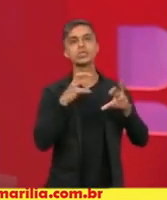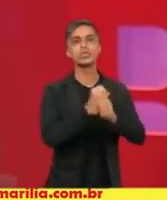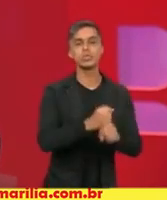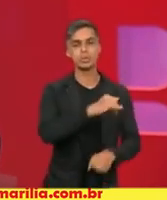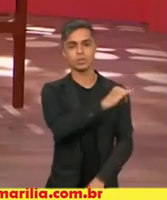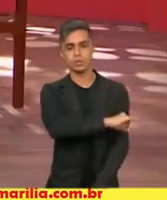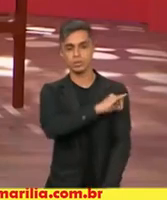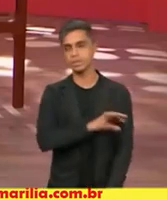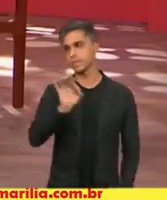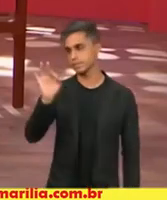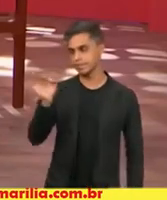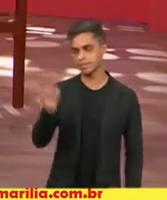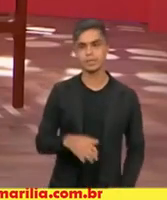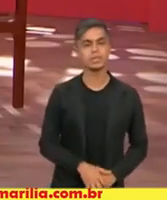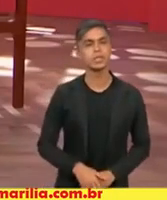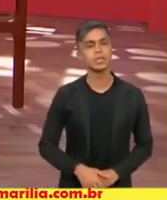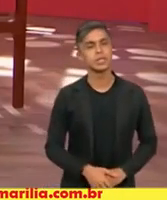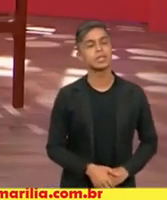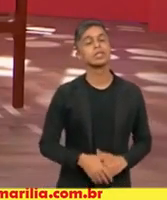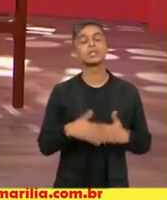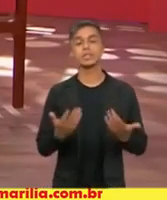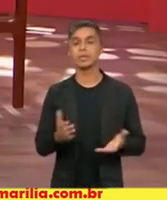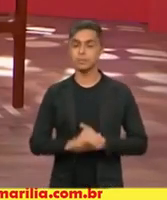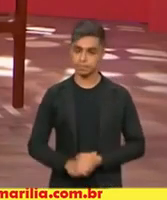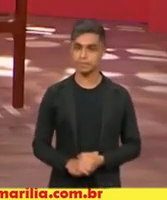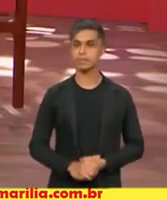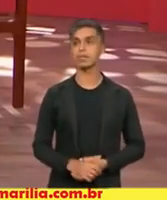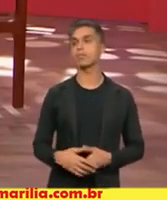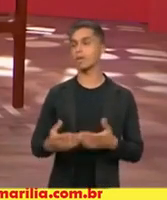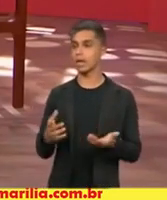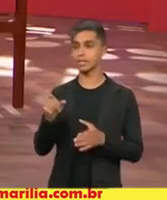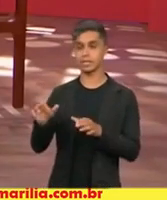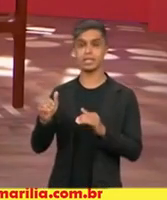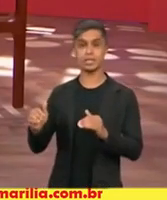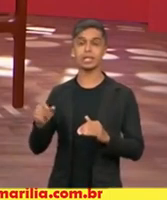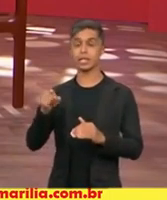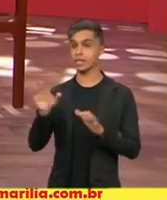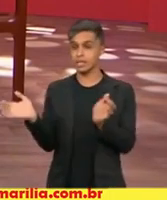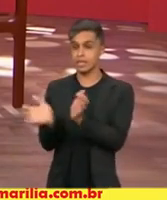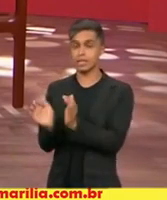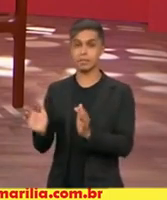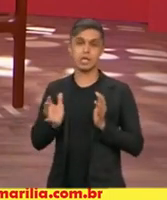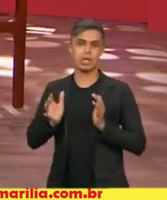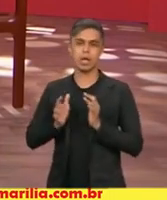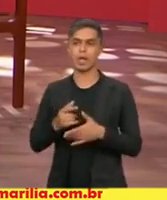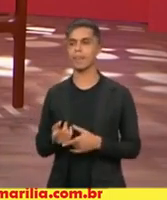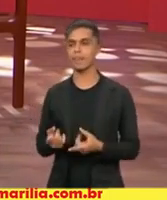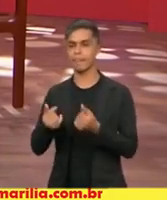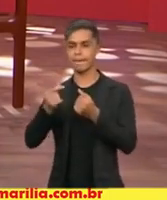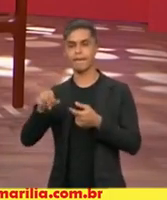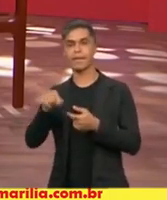não isso, quase isso, né? Então essa elite, grosso modo, deixa de se interessar pelo café, pela queda de produtividade e começa a emprestar seu dinheiro a